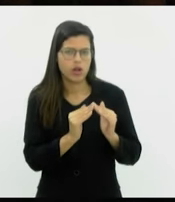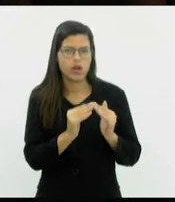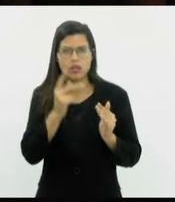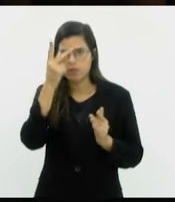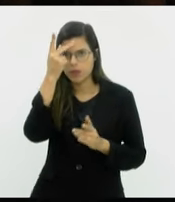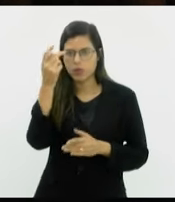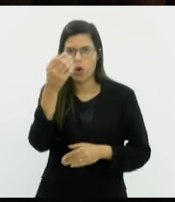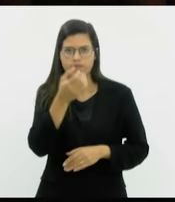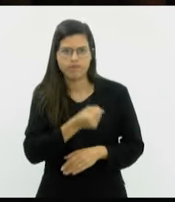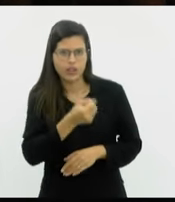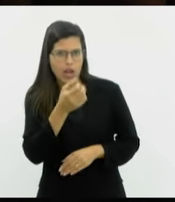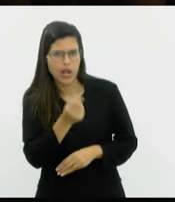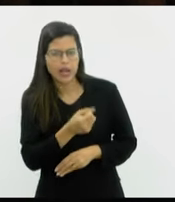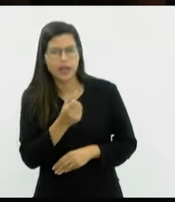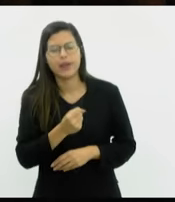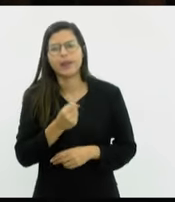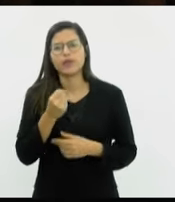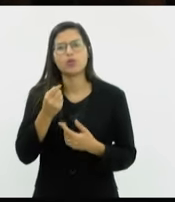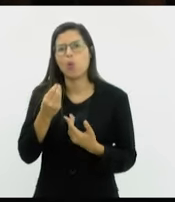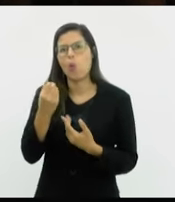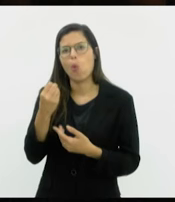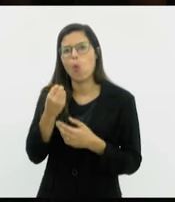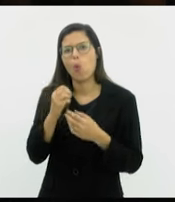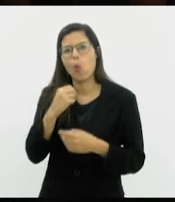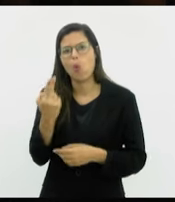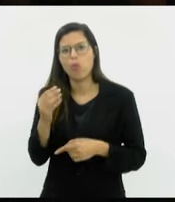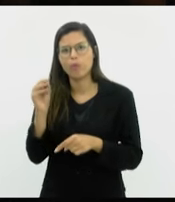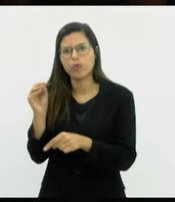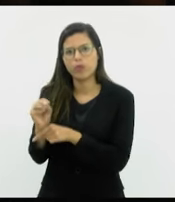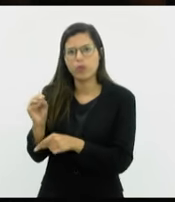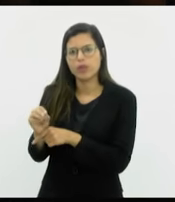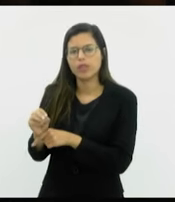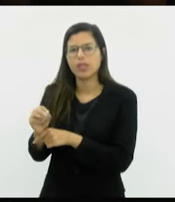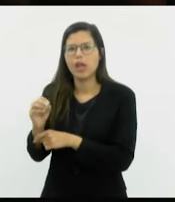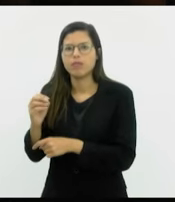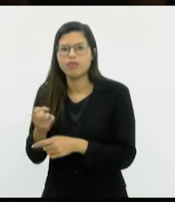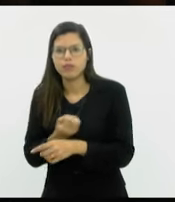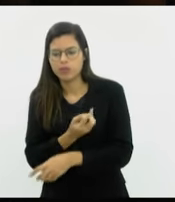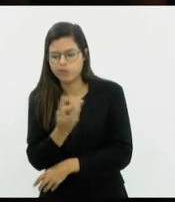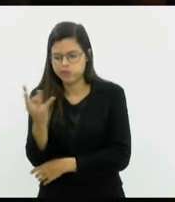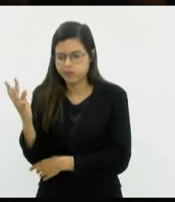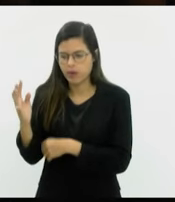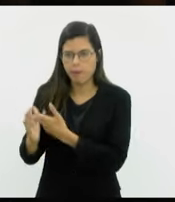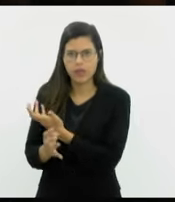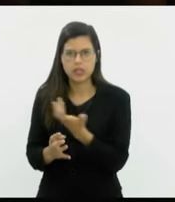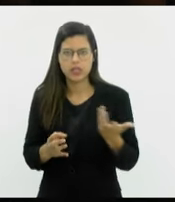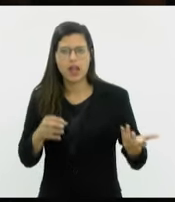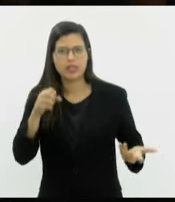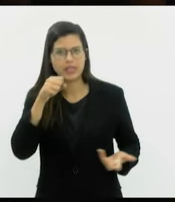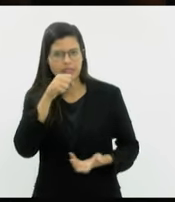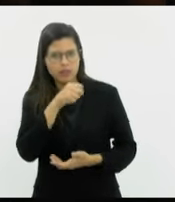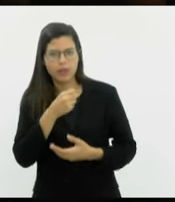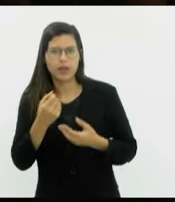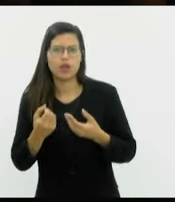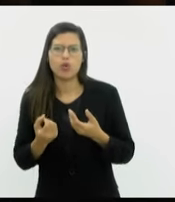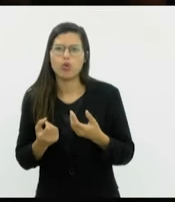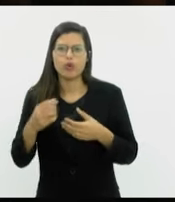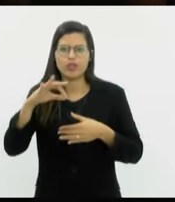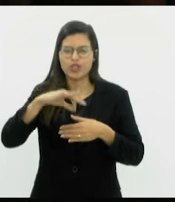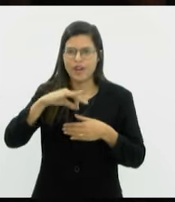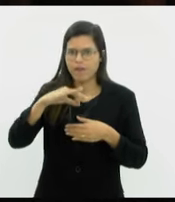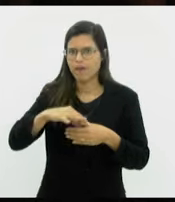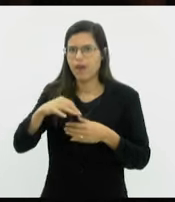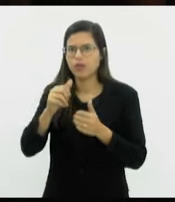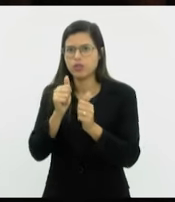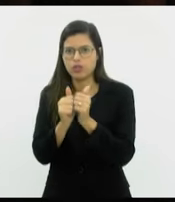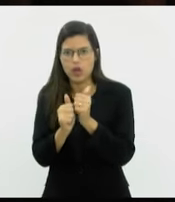leite, a pessoa que cuida de uma lavoura, de café, ou de milho, ou de arroz, ele não tem a disponibilidade de sair, e